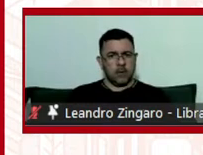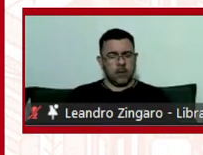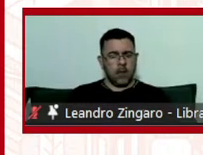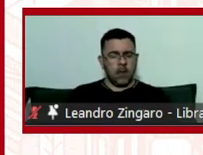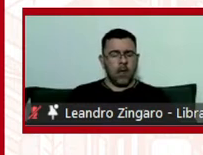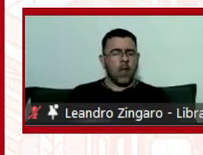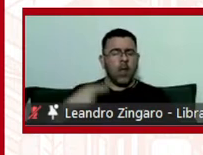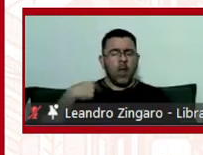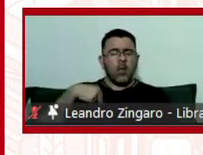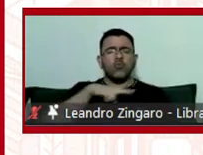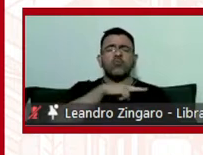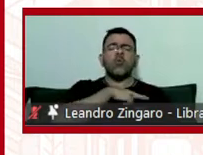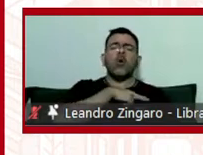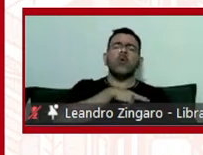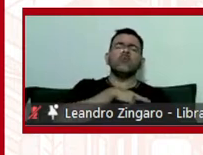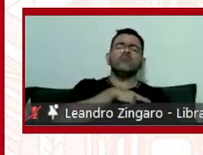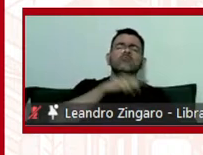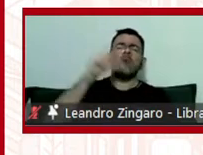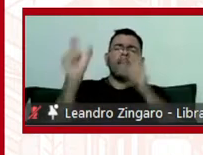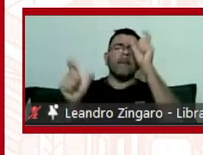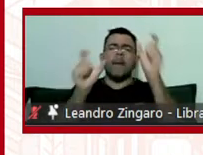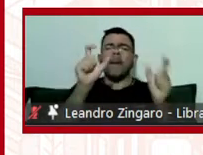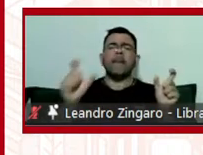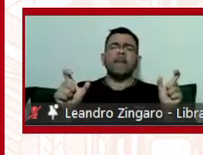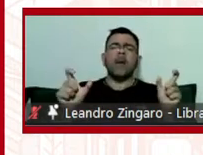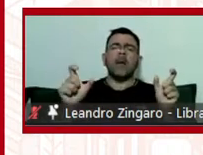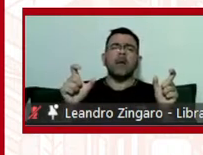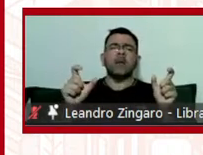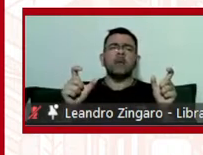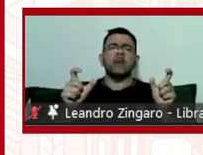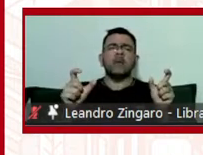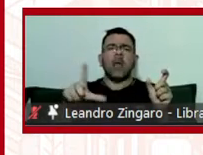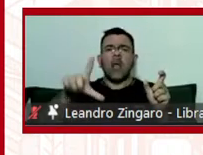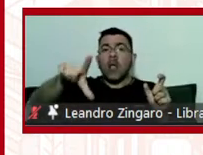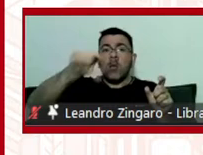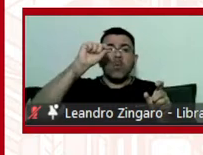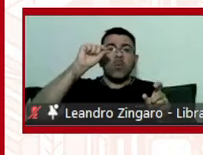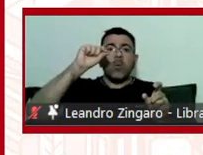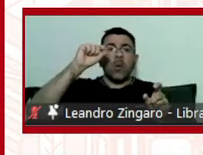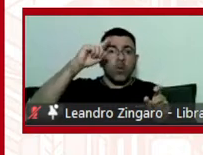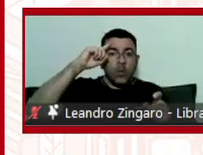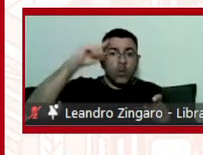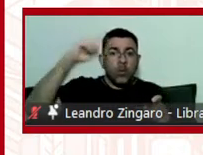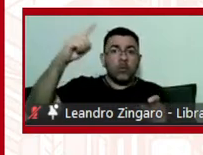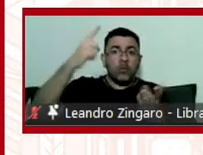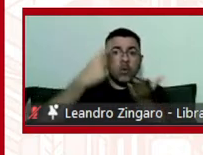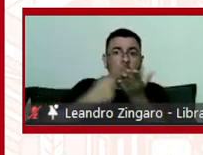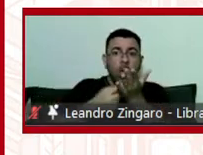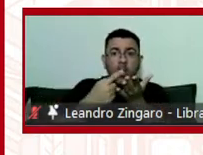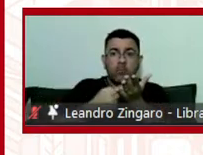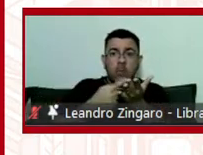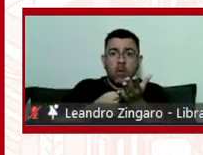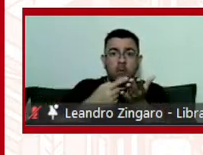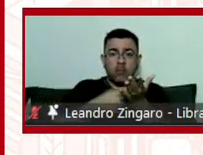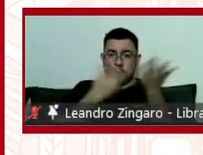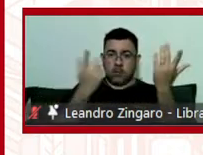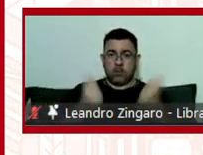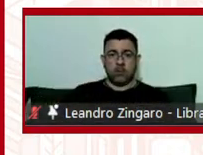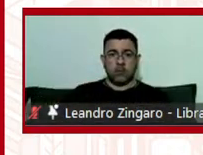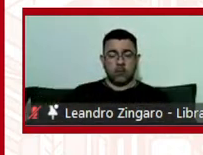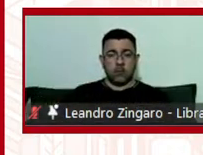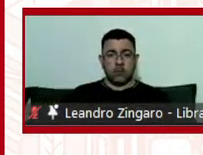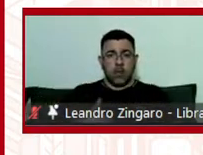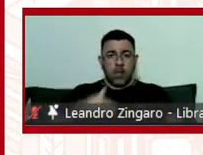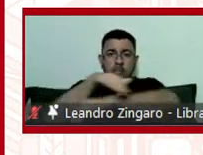cidadão escolher com que antecedência ele quer ser alertado para ele deixar o o resíduo dele separado lá e assim foi feito